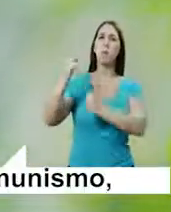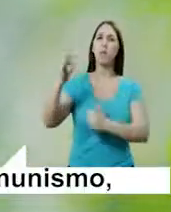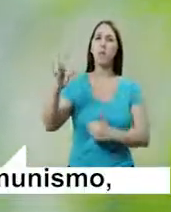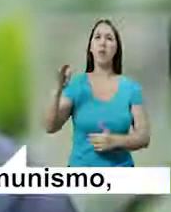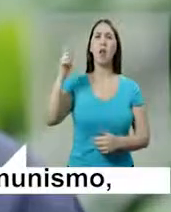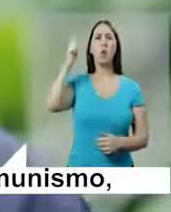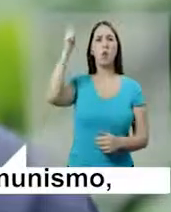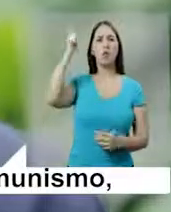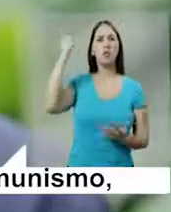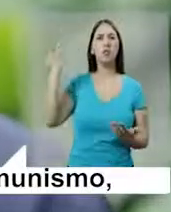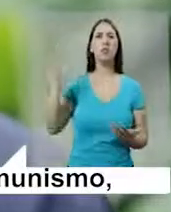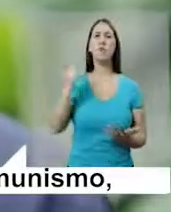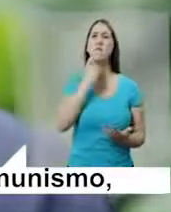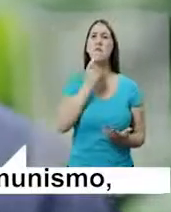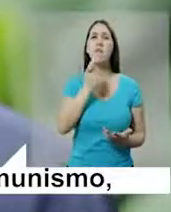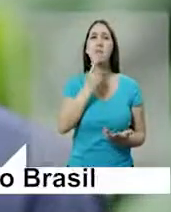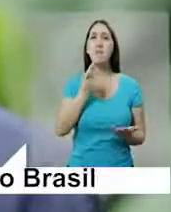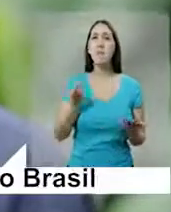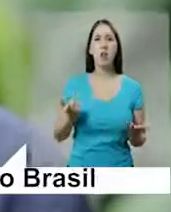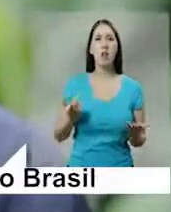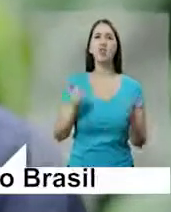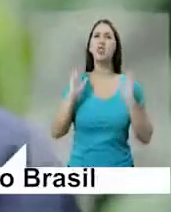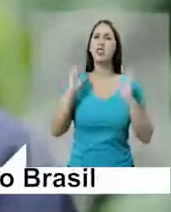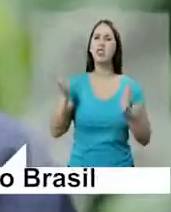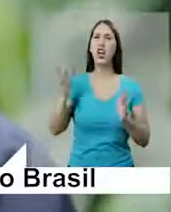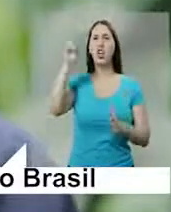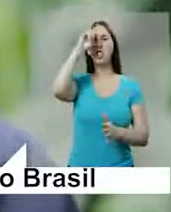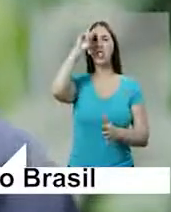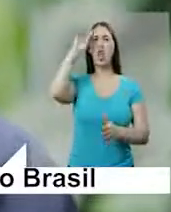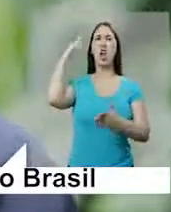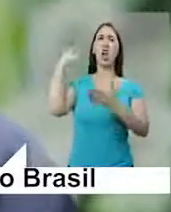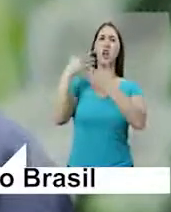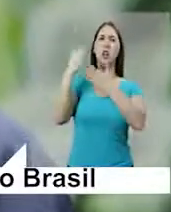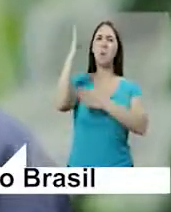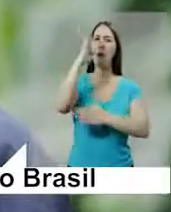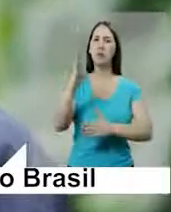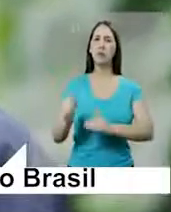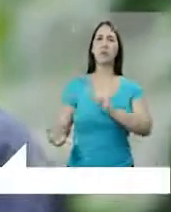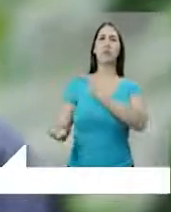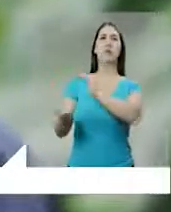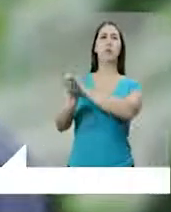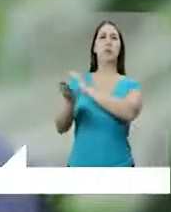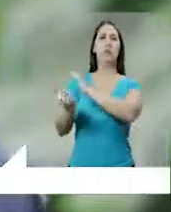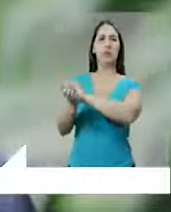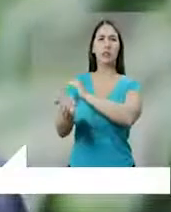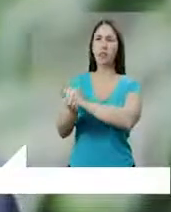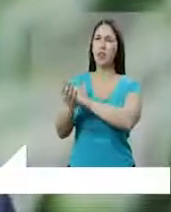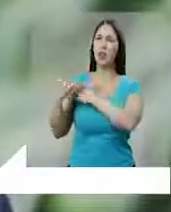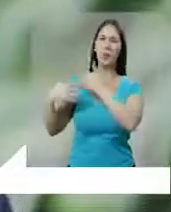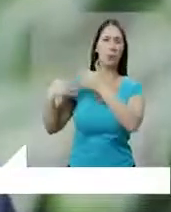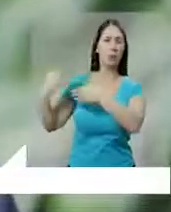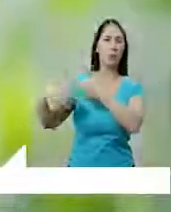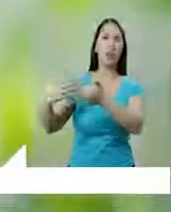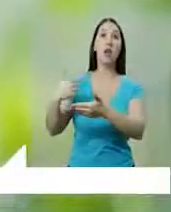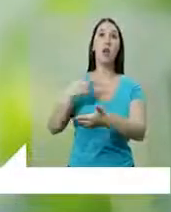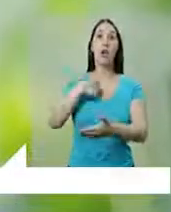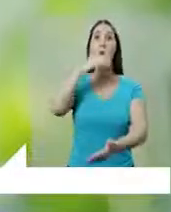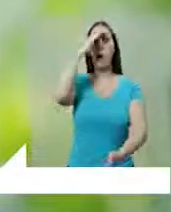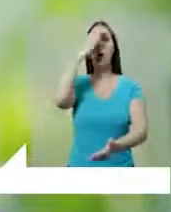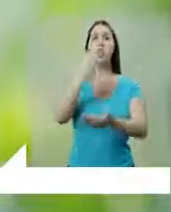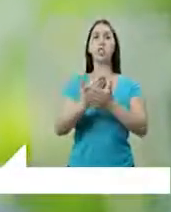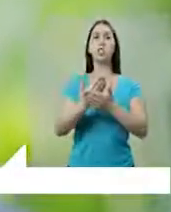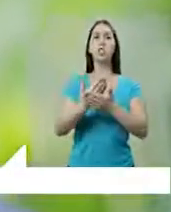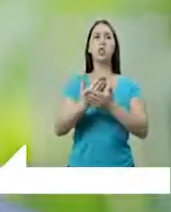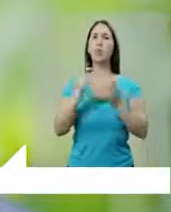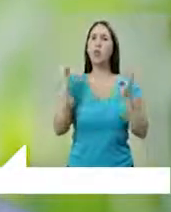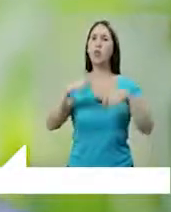PT, o socialismo, o comunismo, os vermelhos que já mancharam a história do Brasil com as tintas da corrupção. Eu acredito